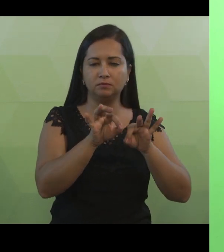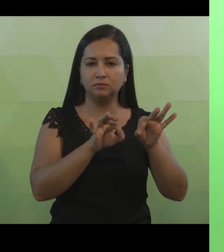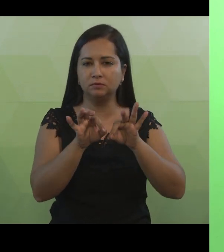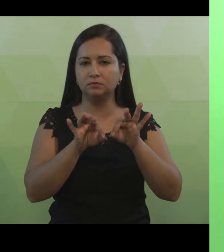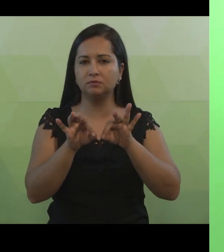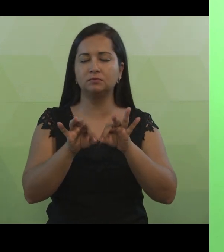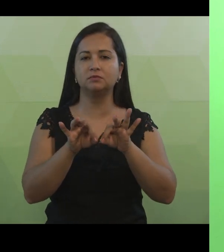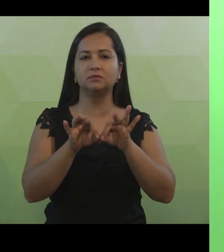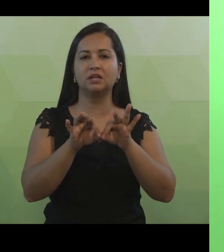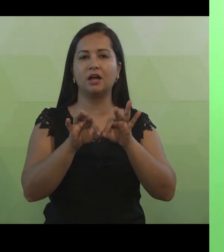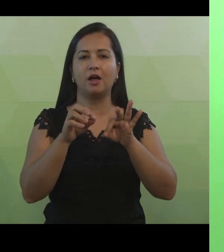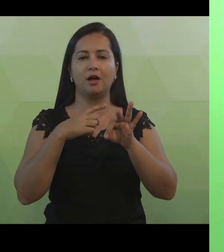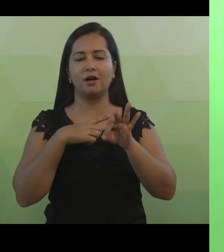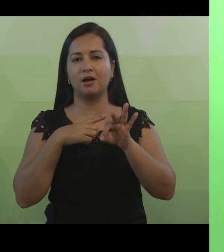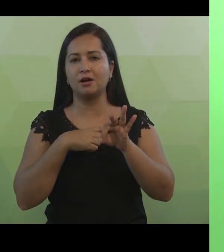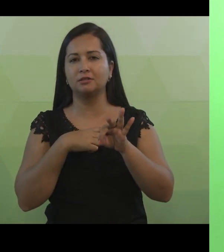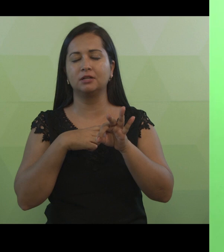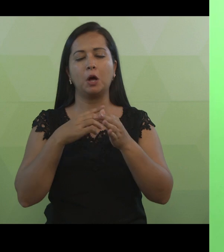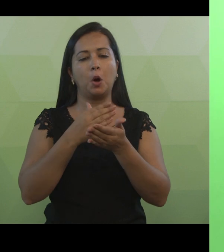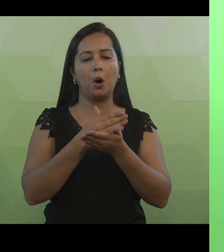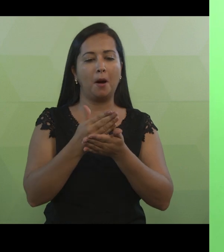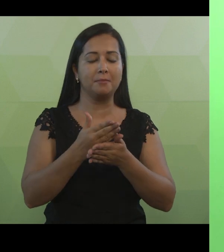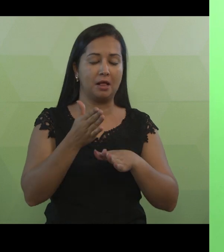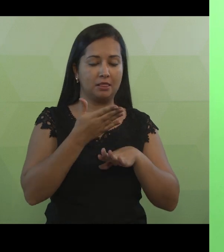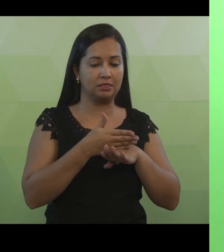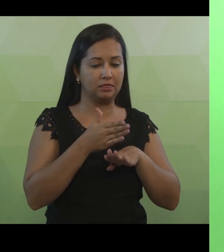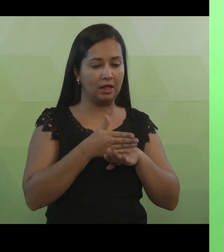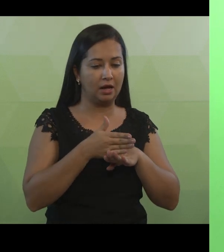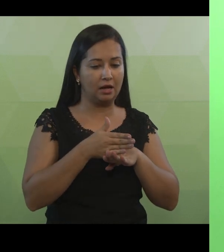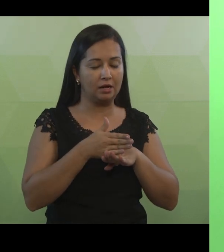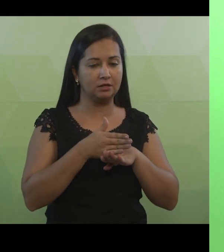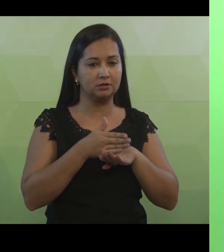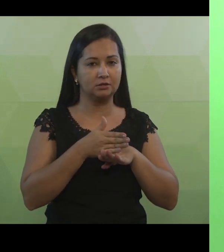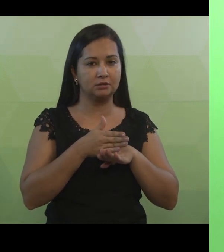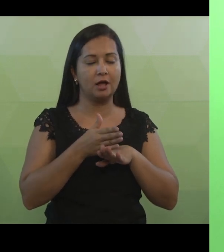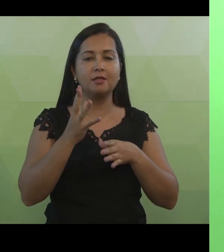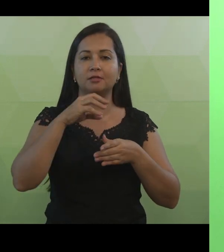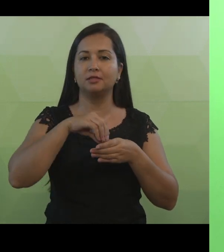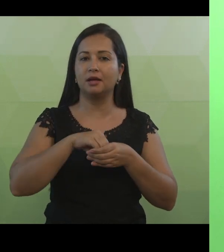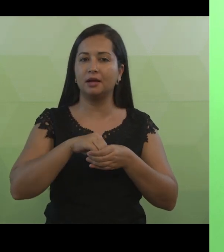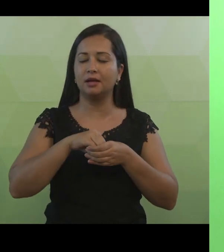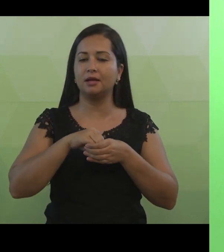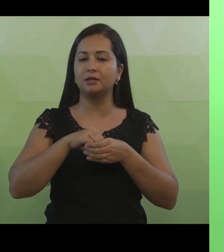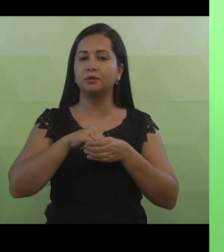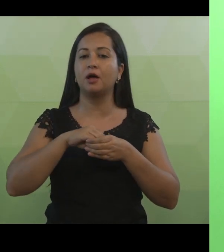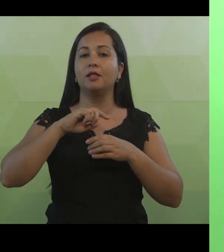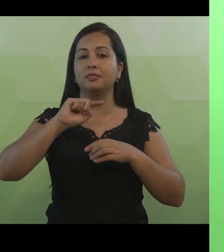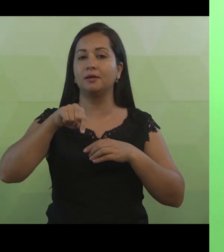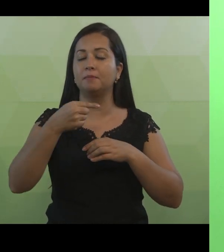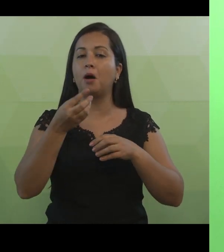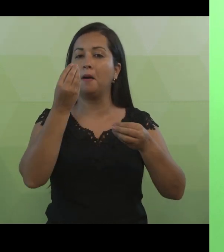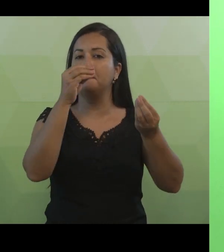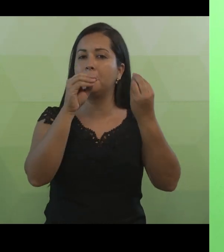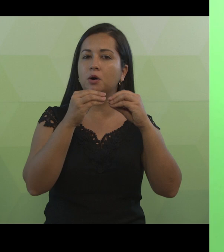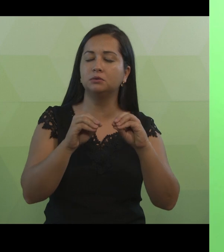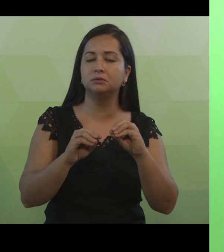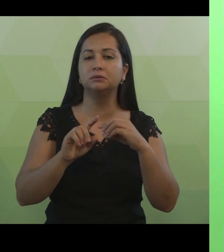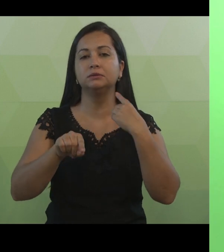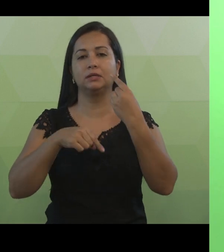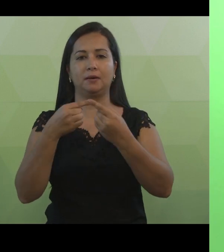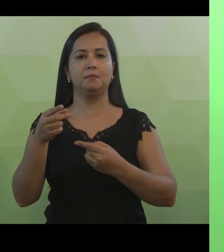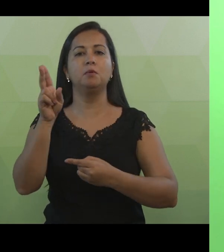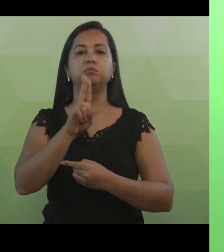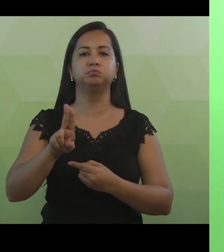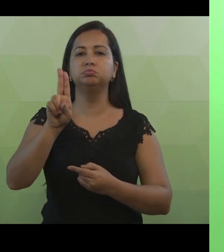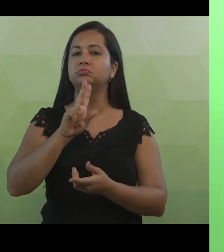das suas versões alfa, que é para teste interno, beta, que é para teste externo, e a fase de produção, que é em uso, de fato,